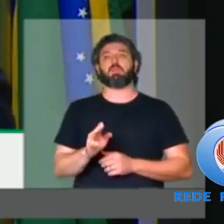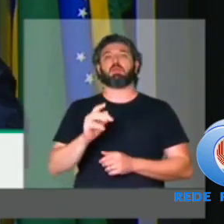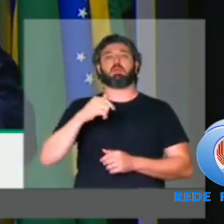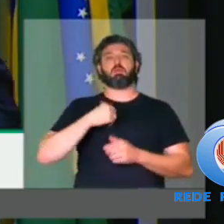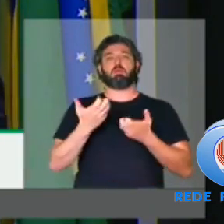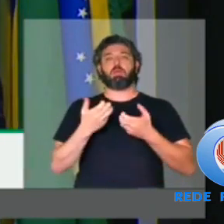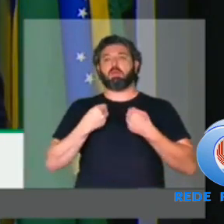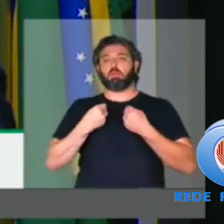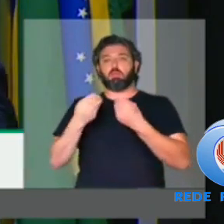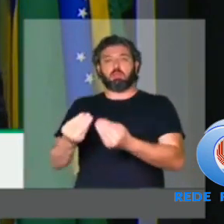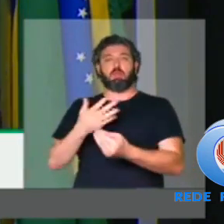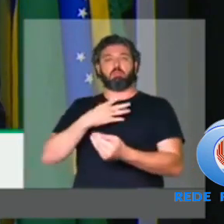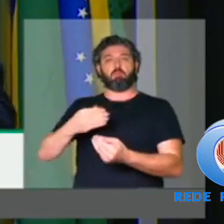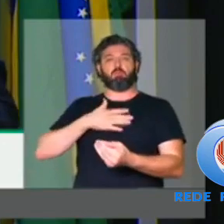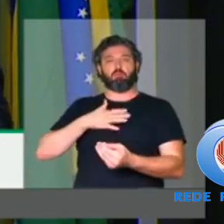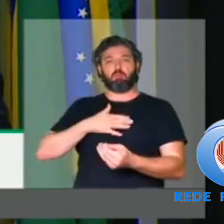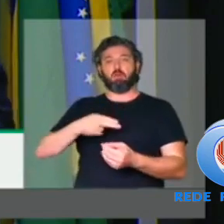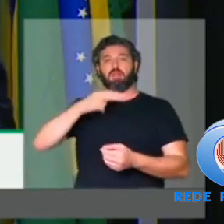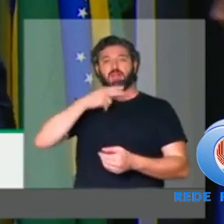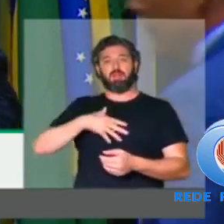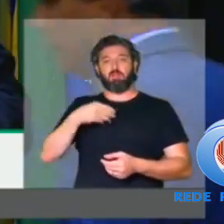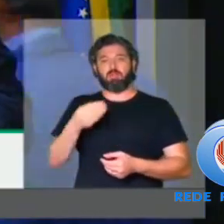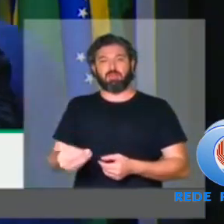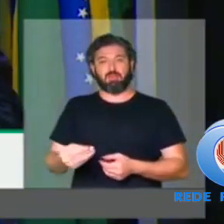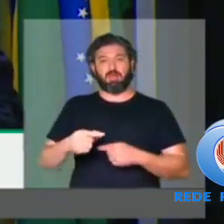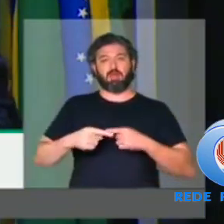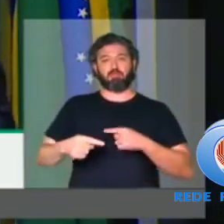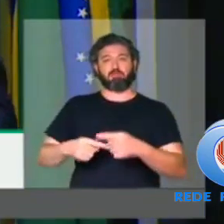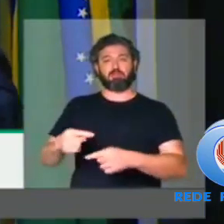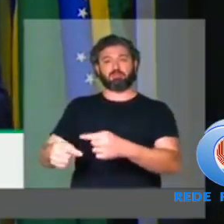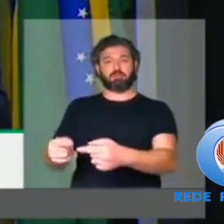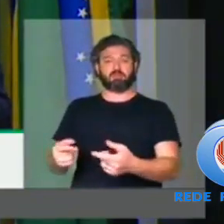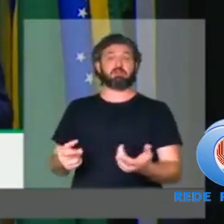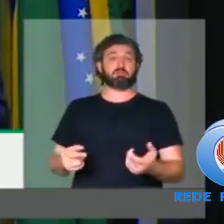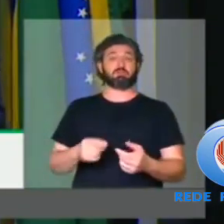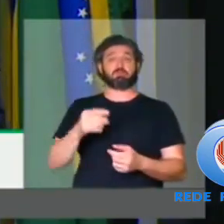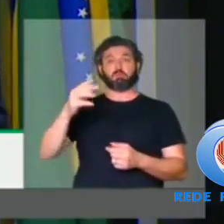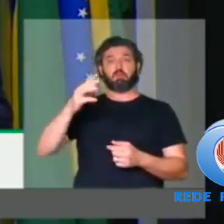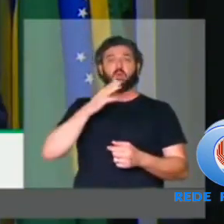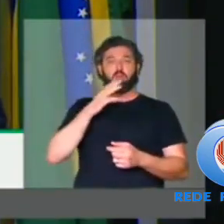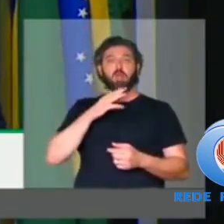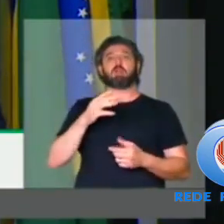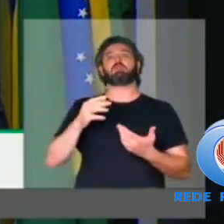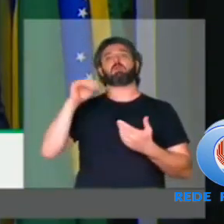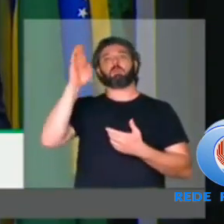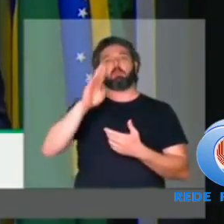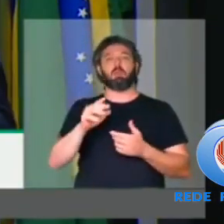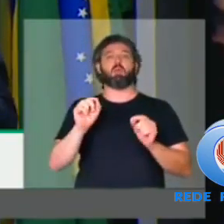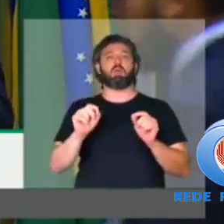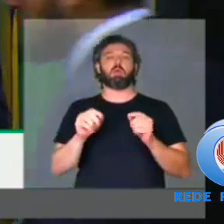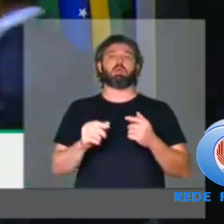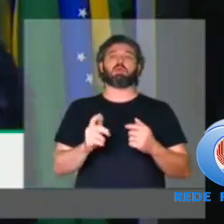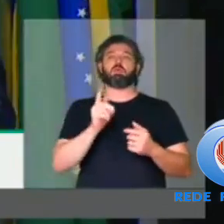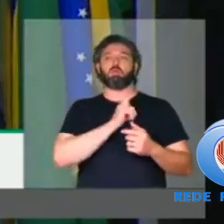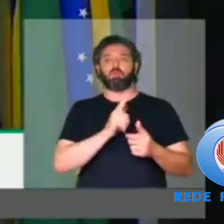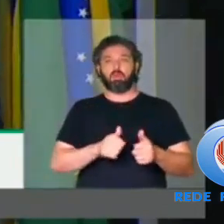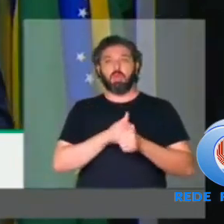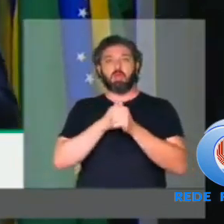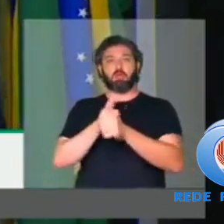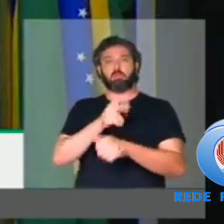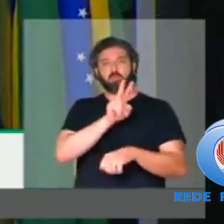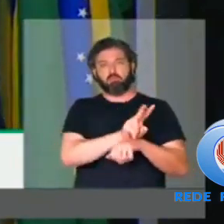eu quero deixar para os meus filhos, para os meus netos, para as futuras gerações, vão conhecer um Brasil onde o Estado